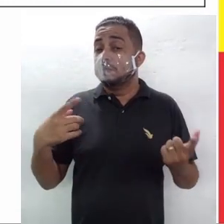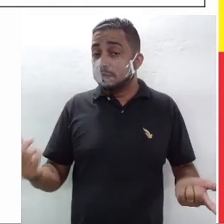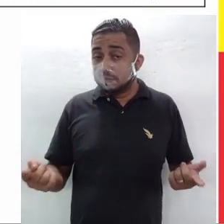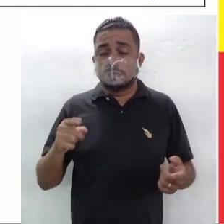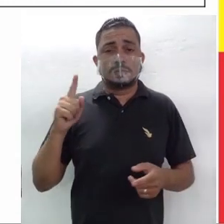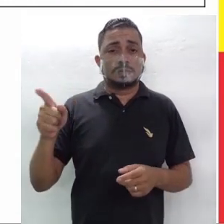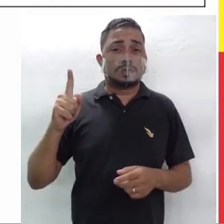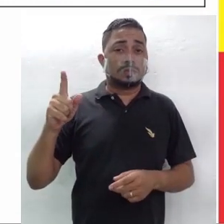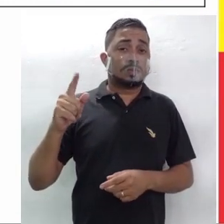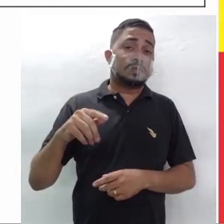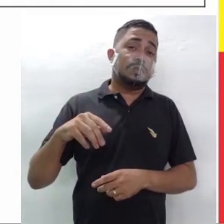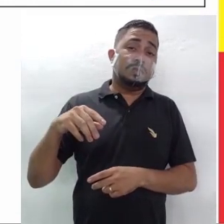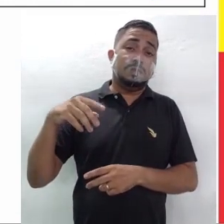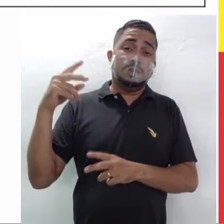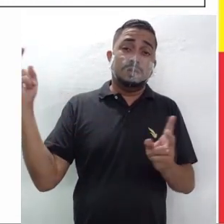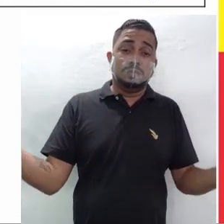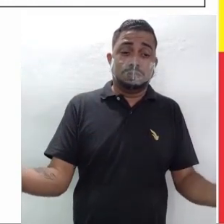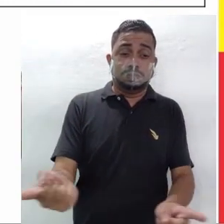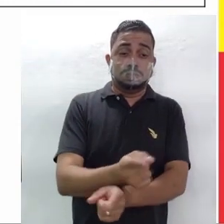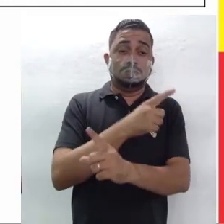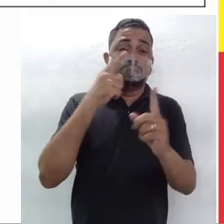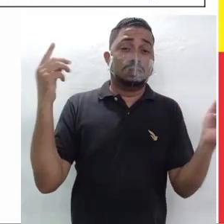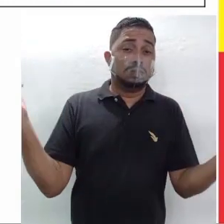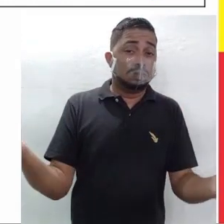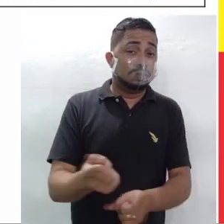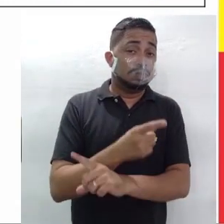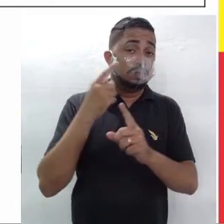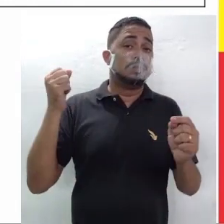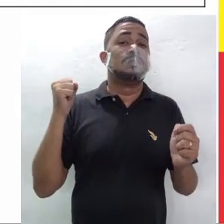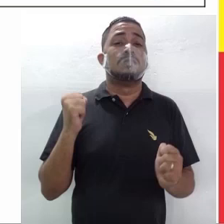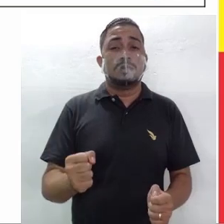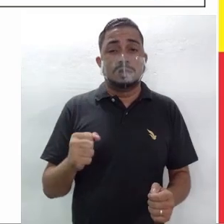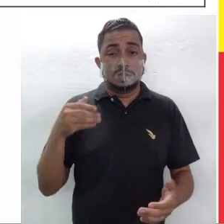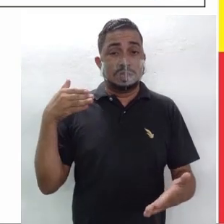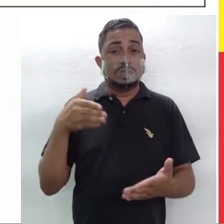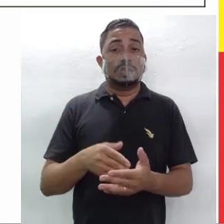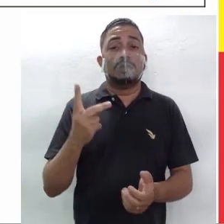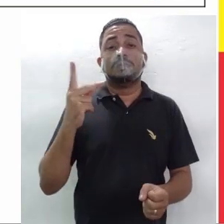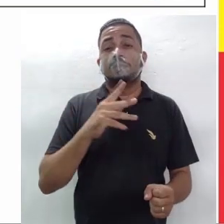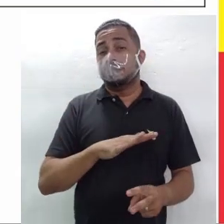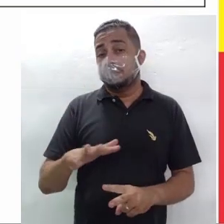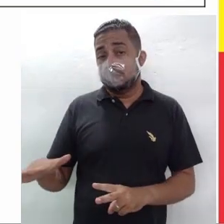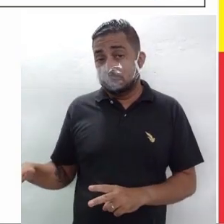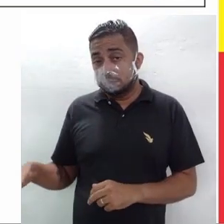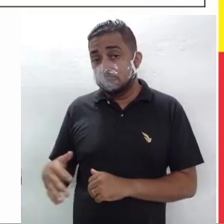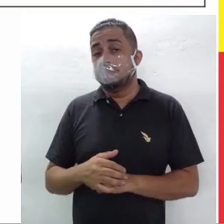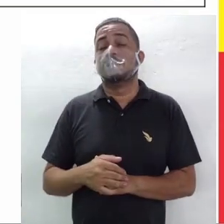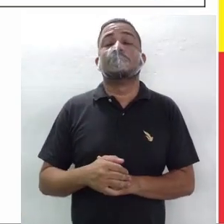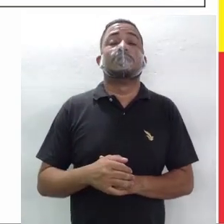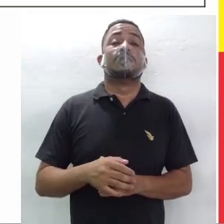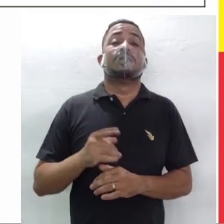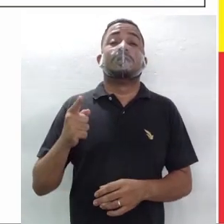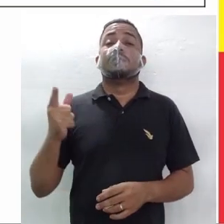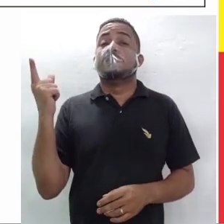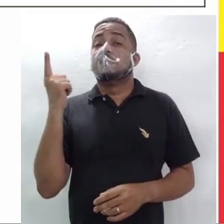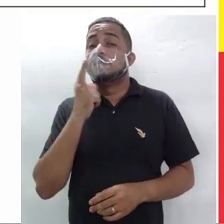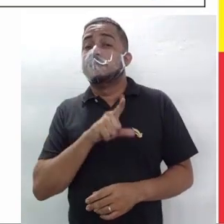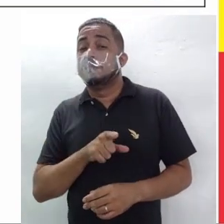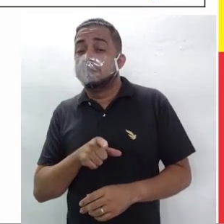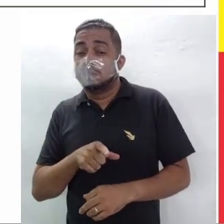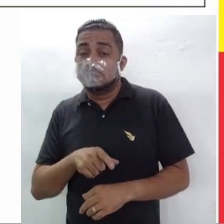os furacões, eles podem durar até uma semana. E quando vai alcançar